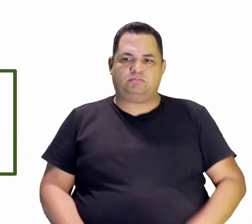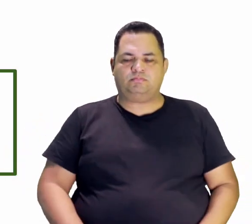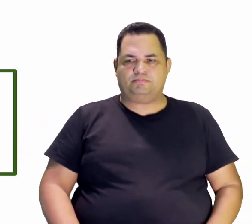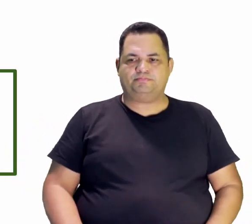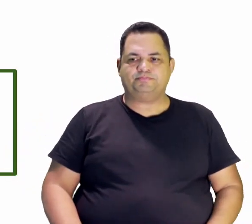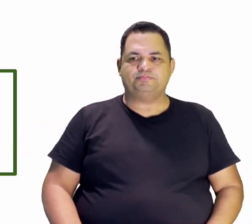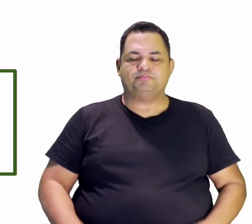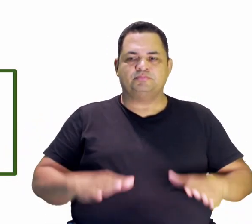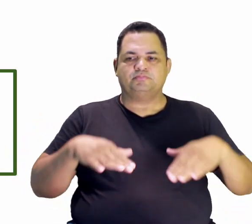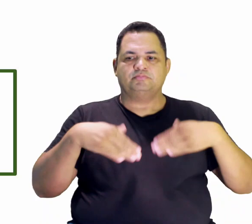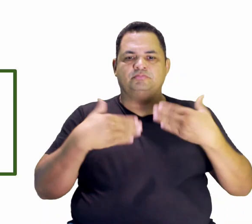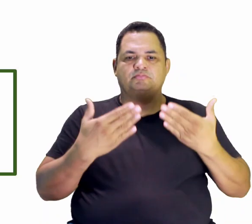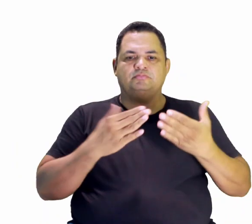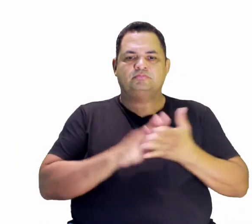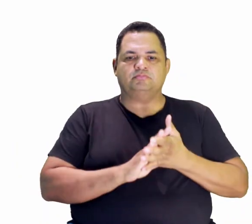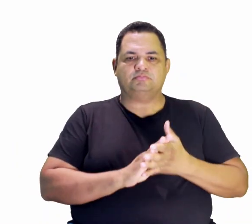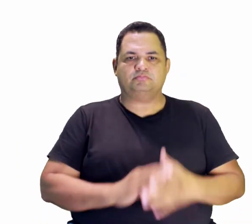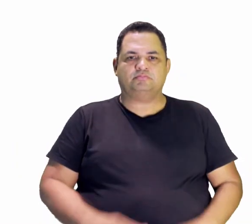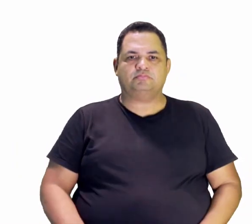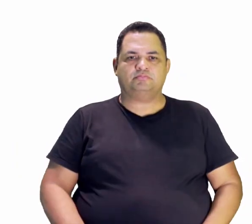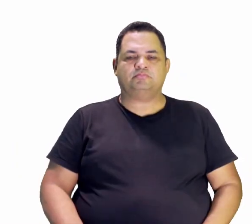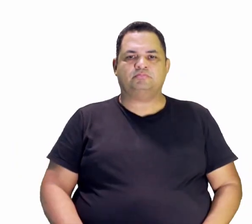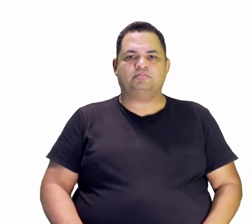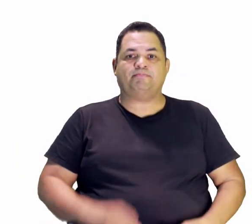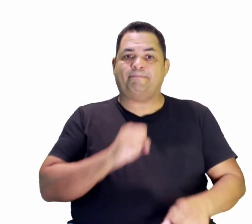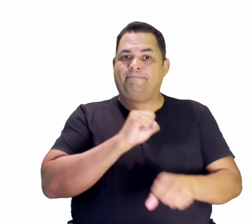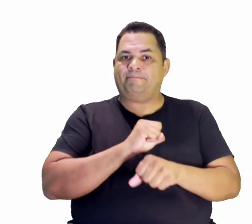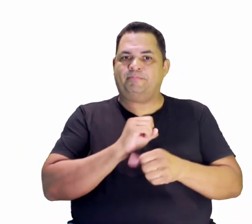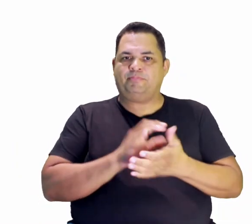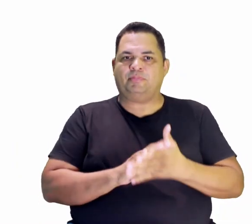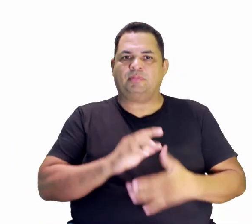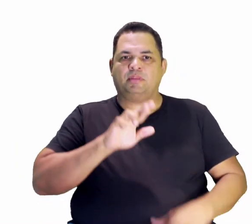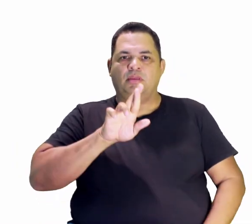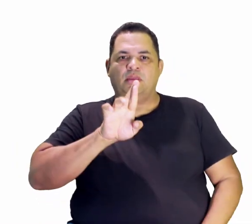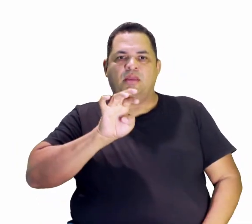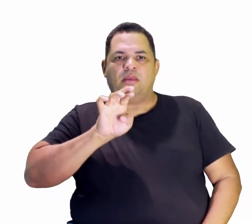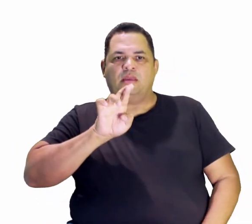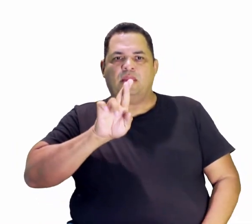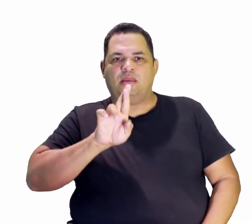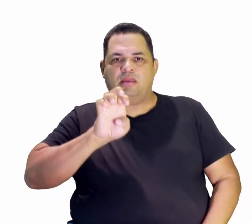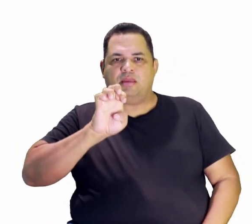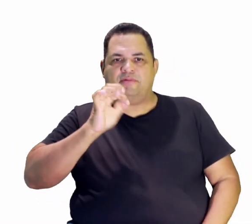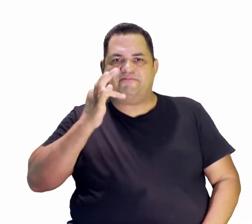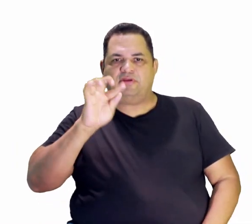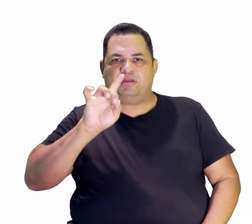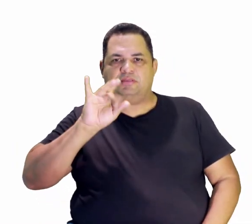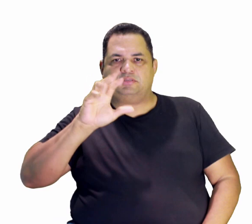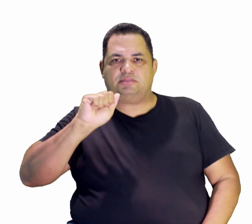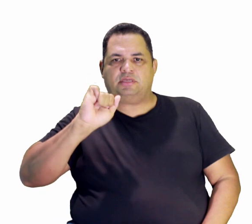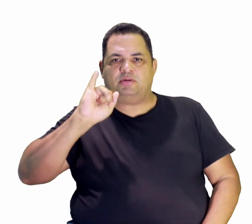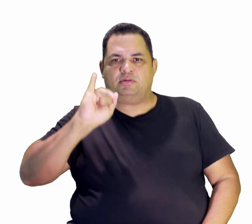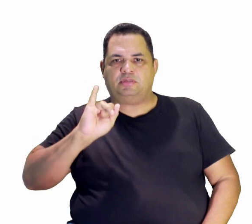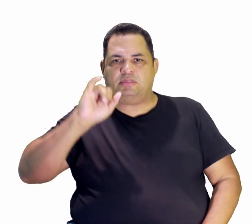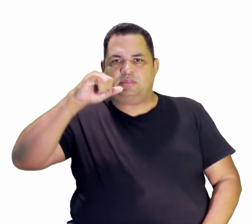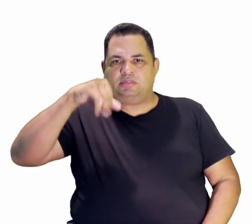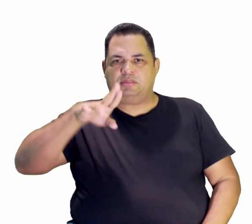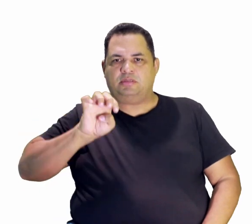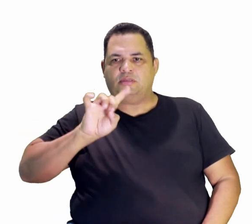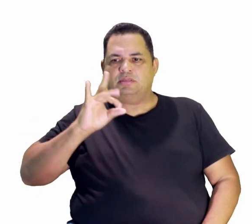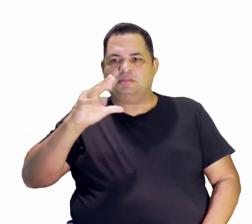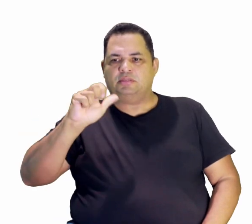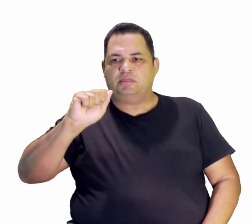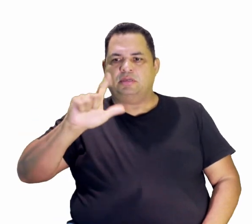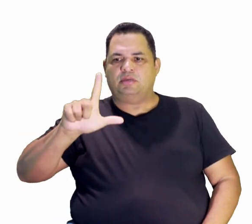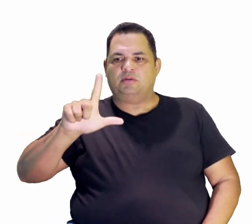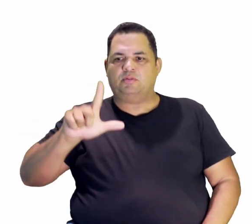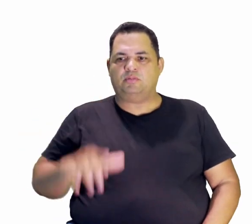É um movimento com velocidade 0, então parado. Referencial inercial. Esse é muito importante com velocidade baixa e,